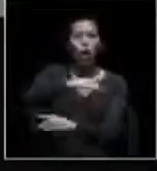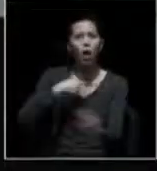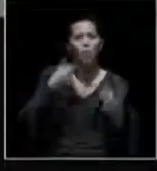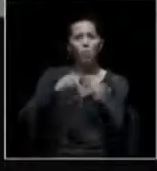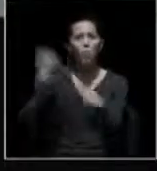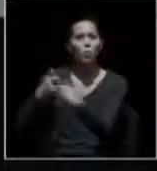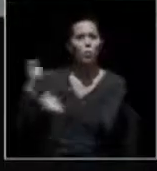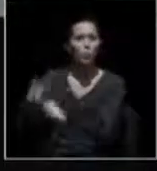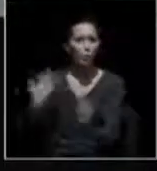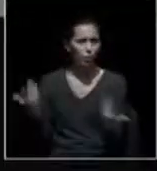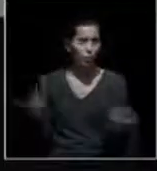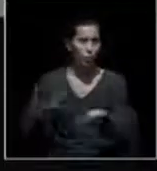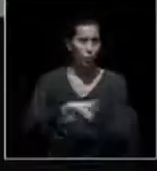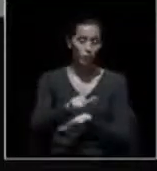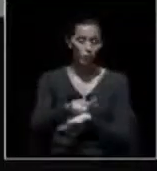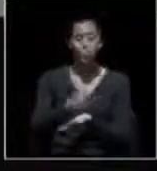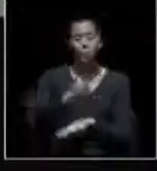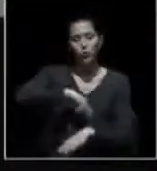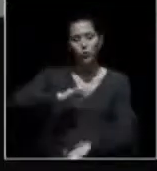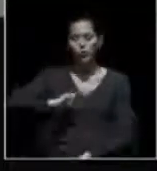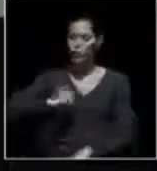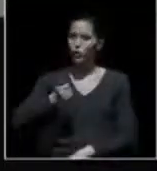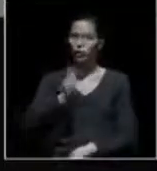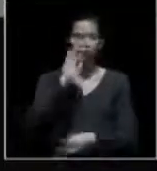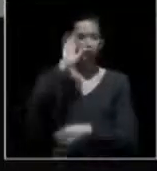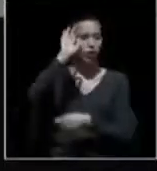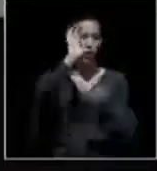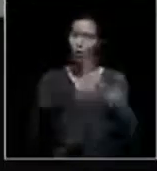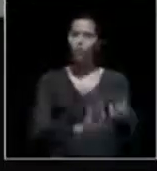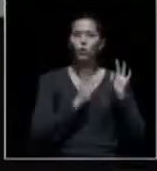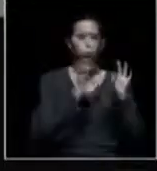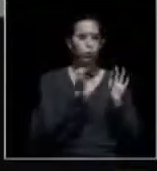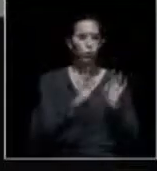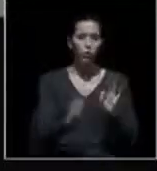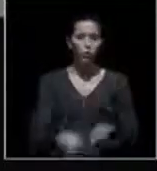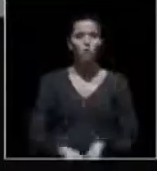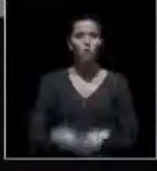justamente por esta questão que os Verdes não poderão viabilizar esta proposta que agora apreciamos. Obrigada.